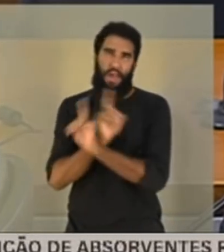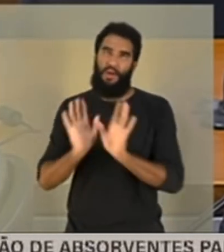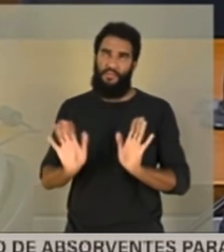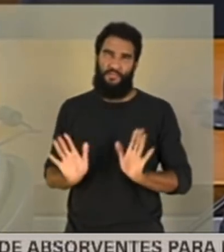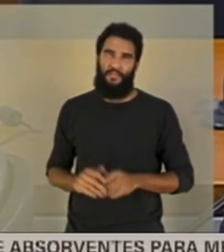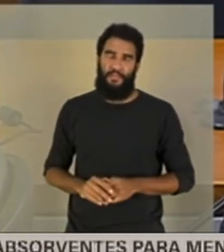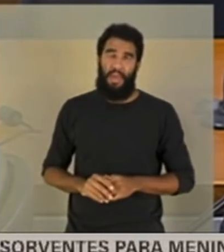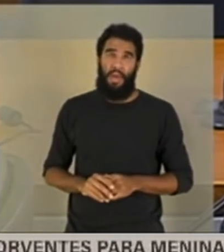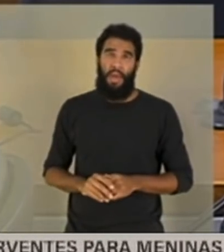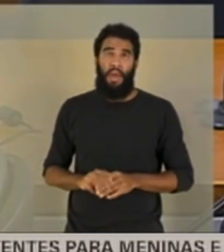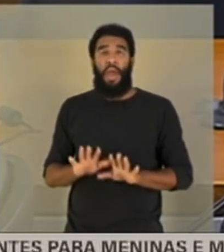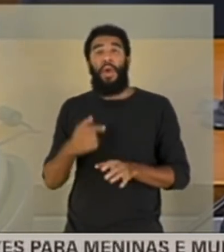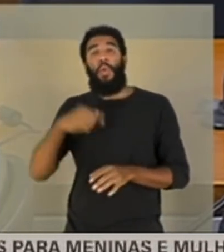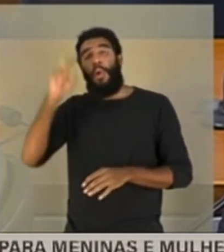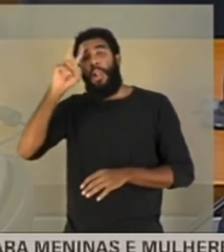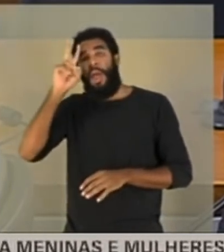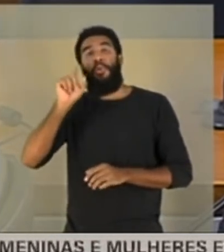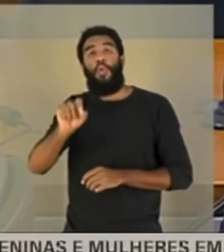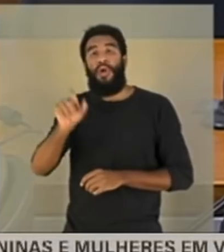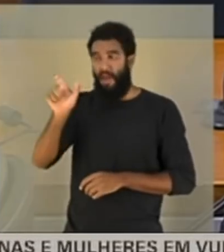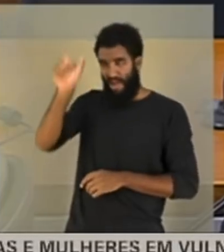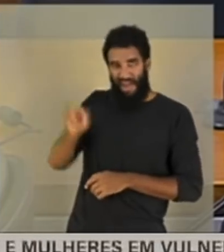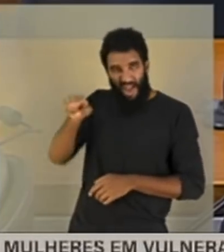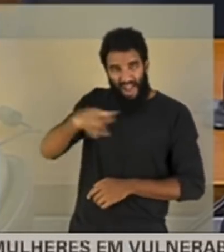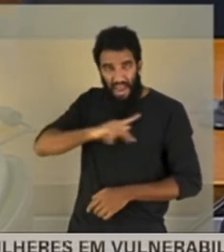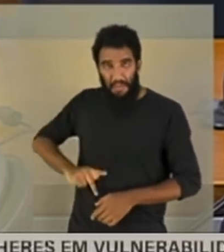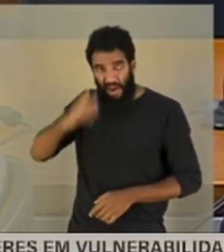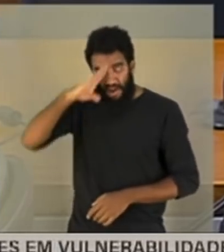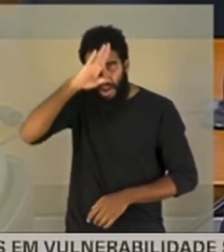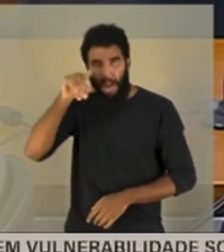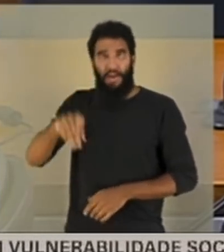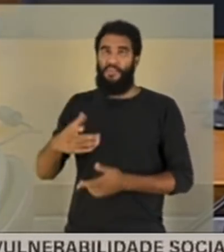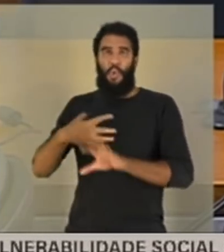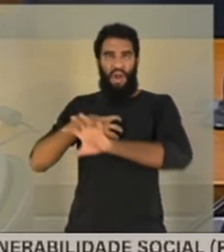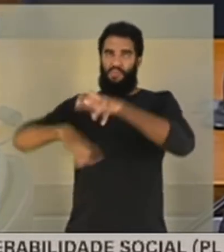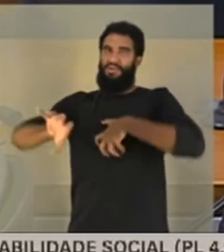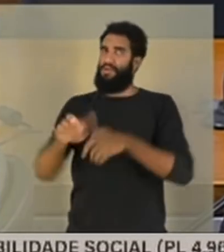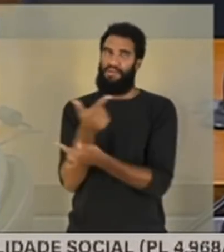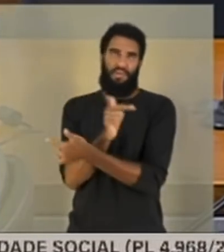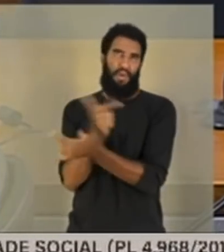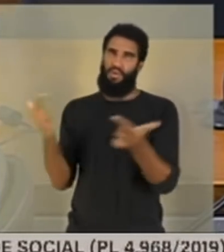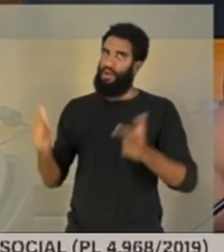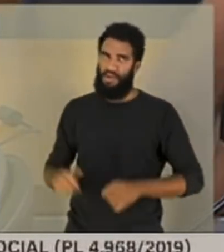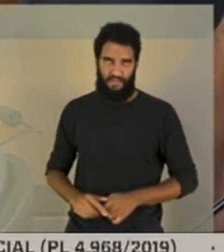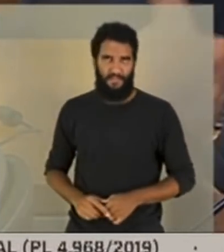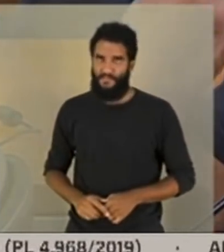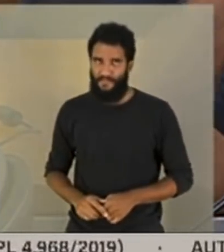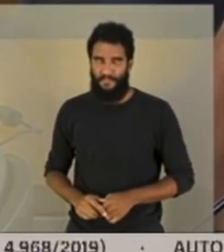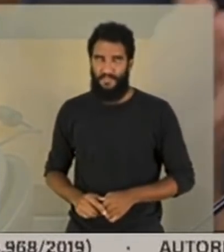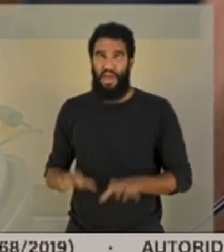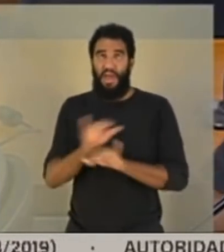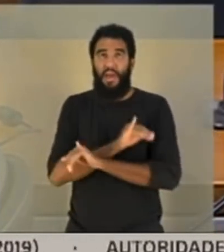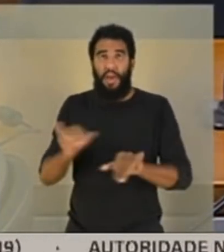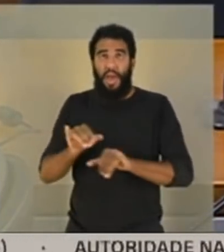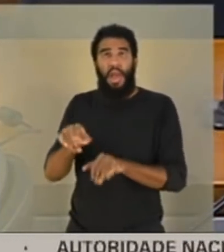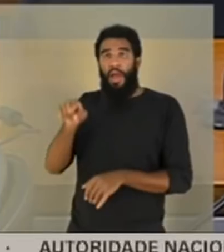Somente faço questão de ressaltar sua impressionante falta de empatia, a fim de que nunca